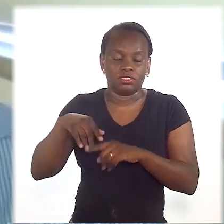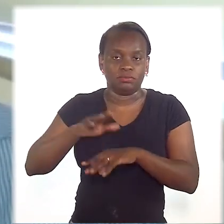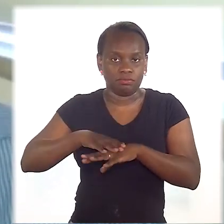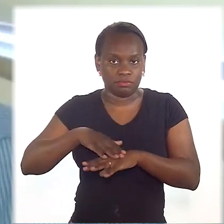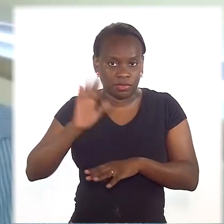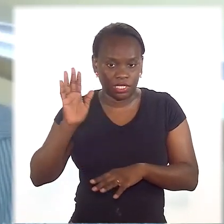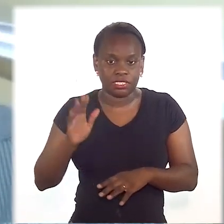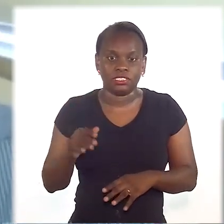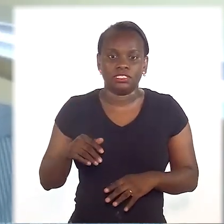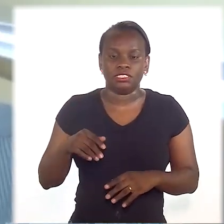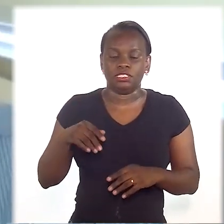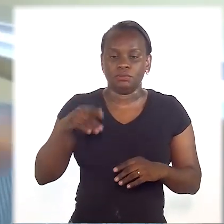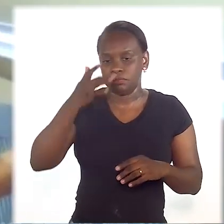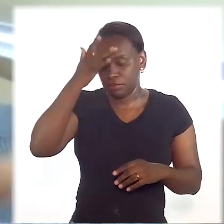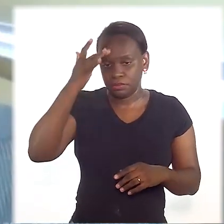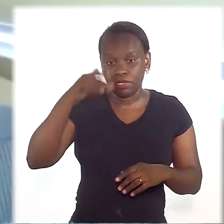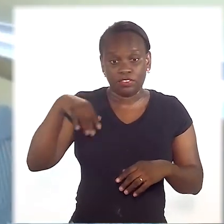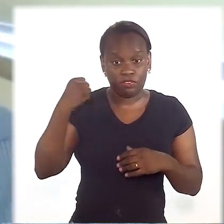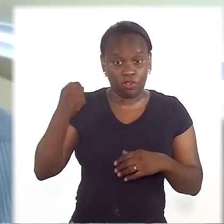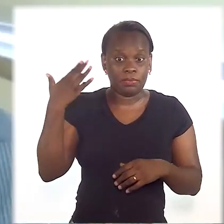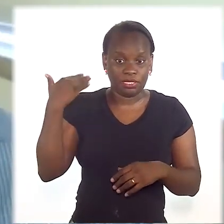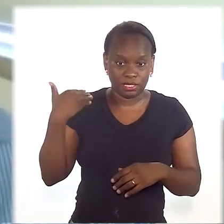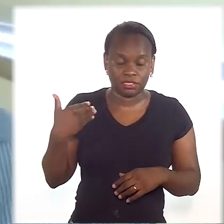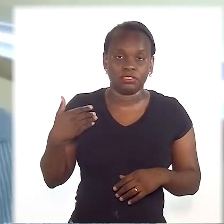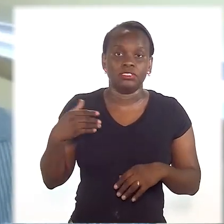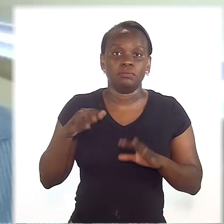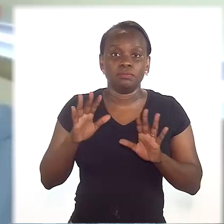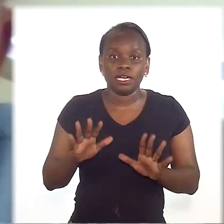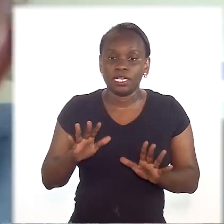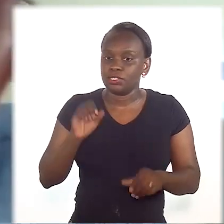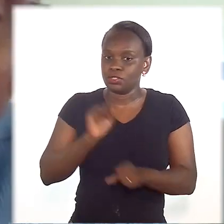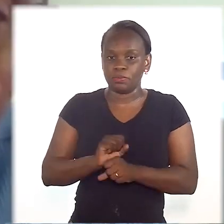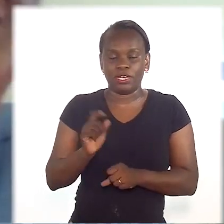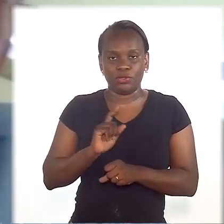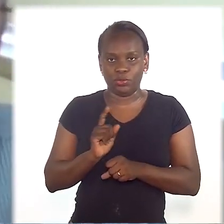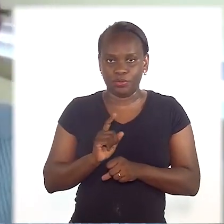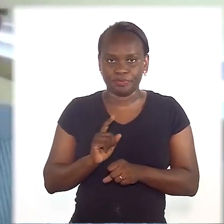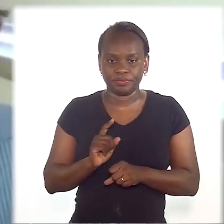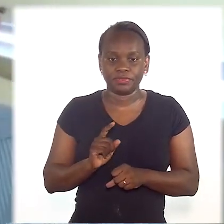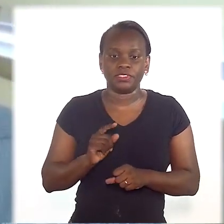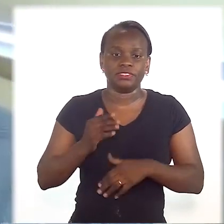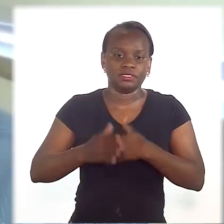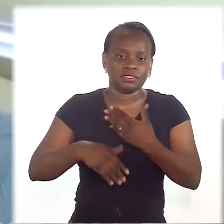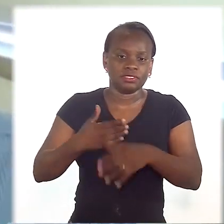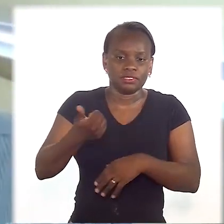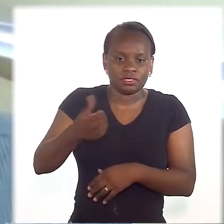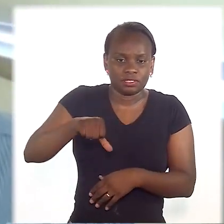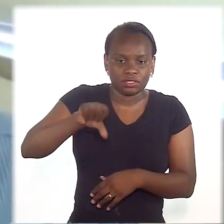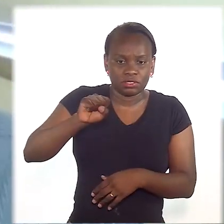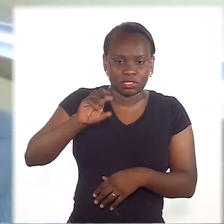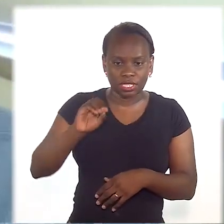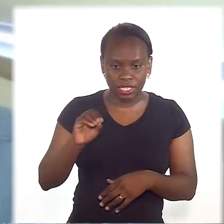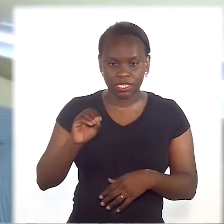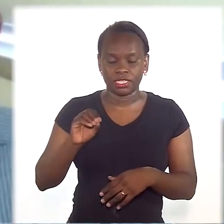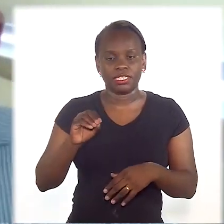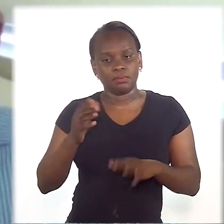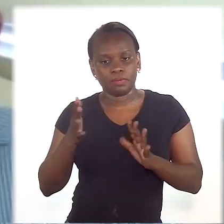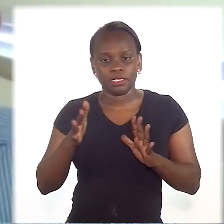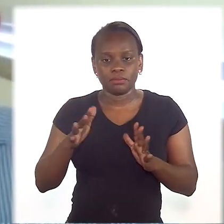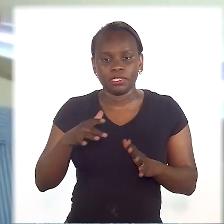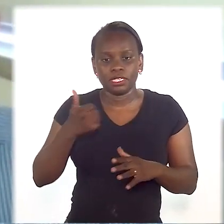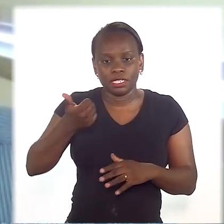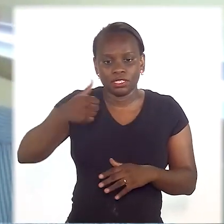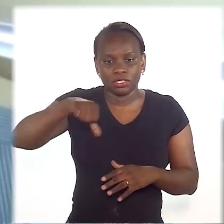5 vezes mais, o maior poderio da época, só que não parou por aí. Na década de 80,